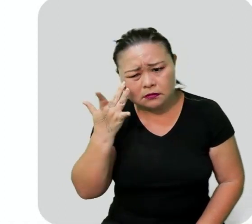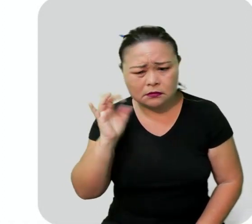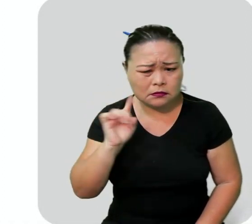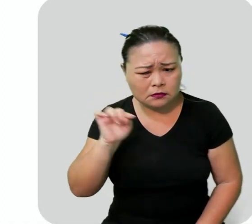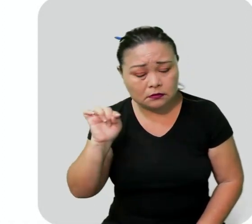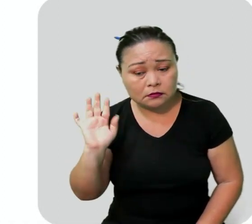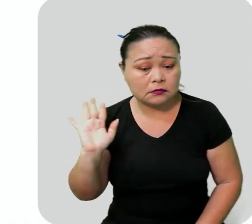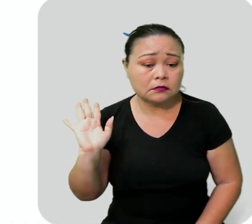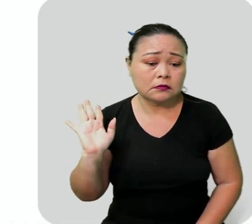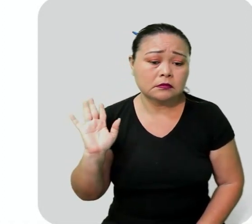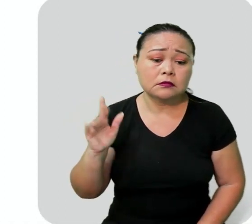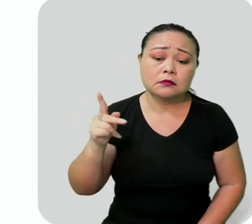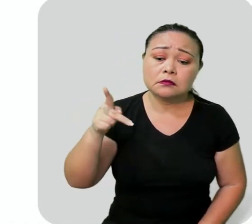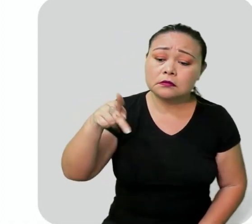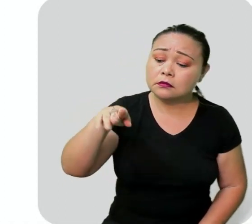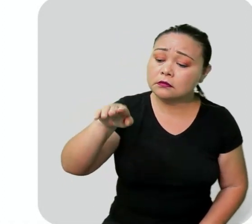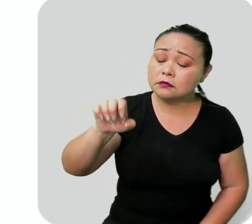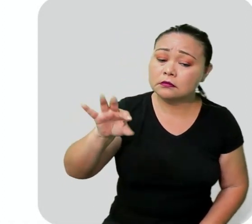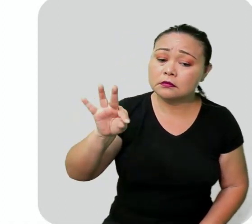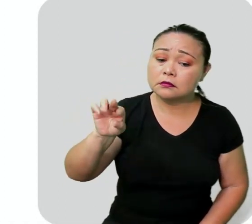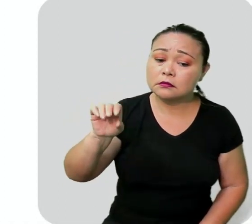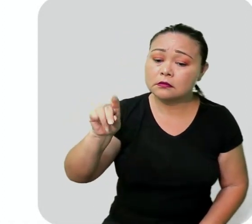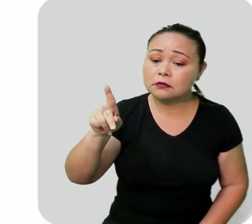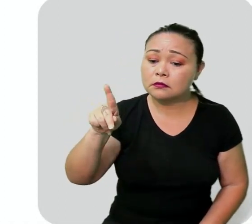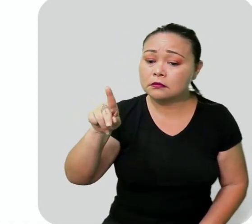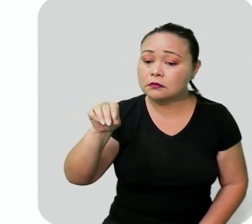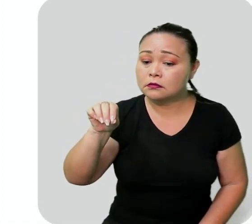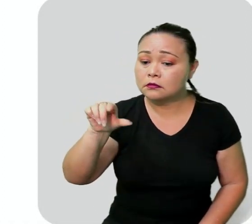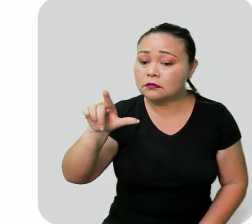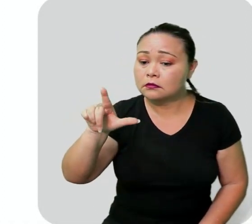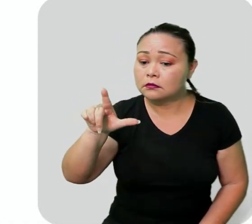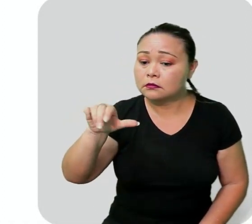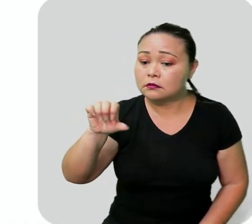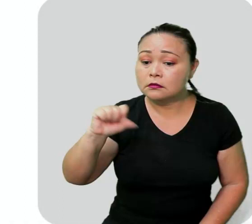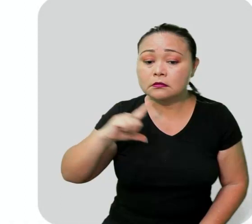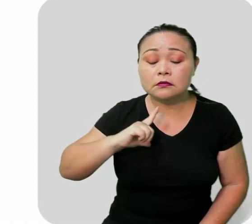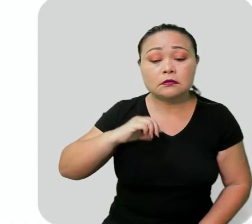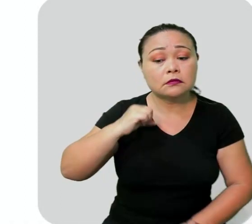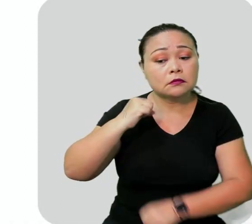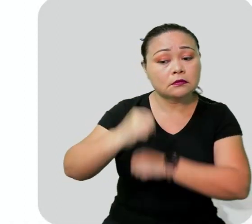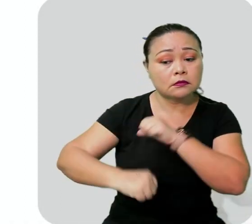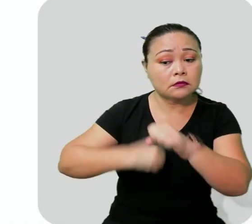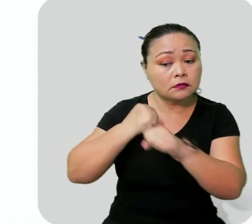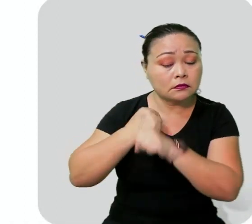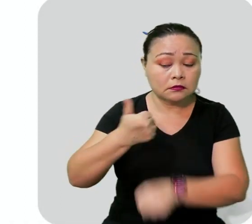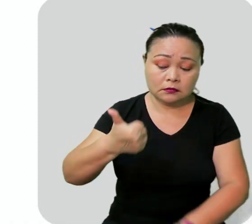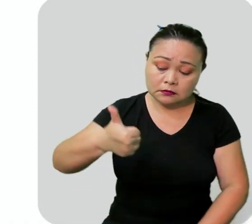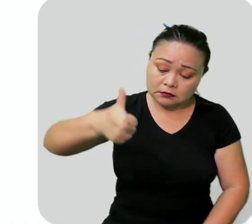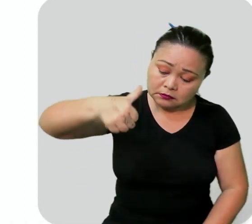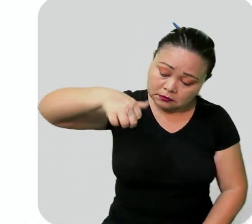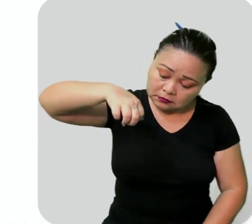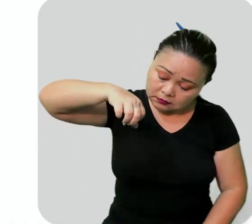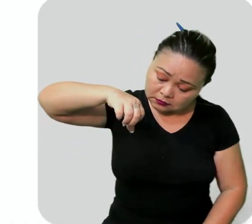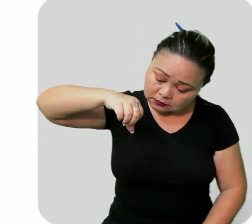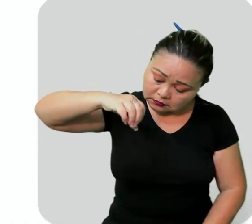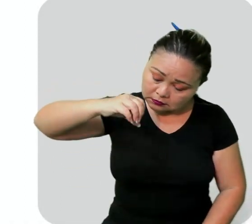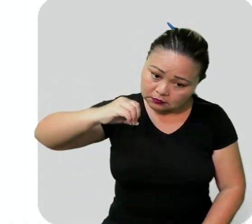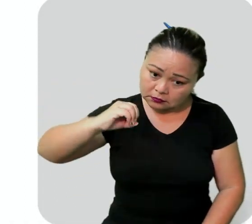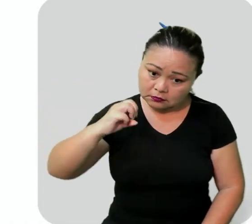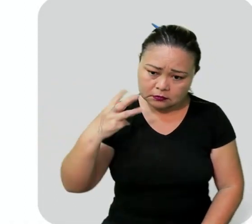vamos colocar assim. O de Petrópolis é de 1903. Bem próximo.